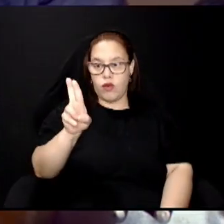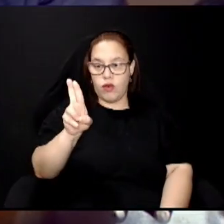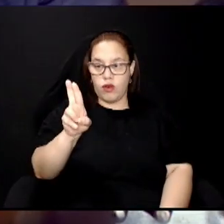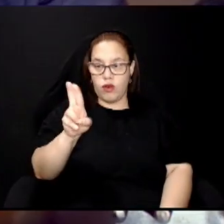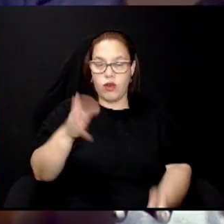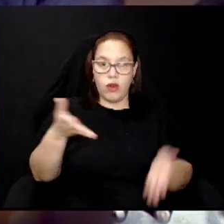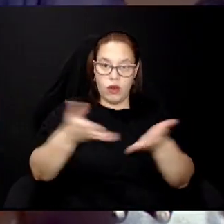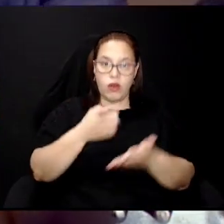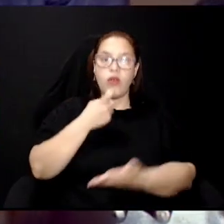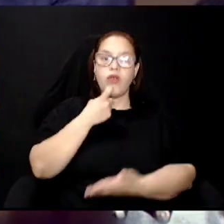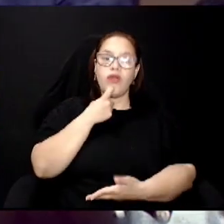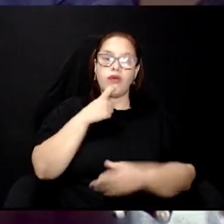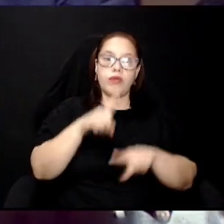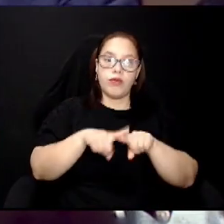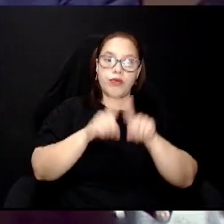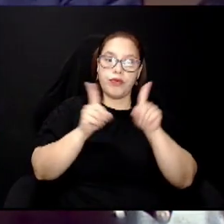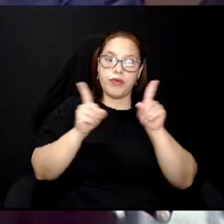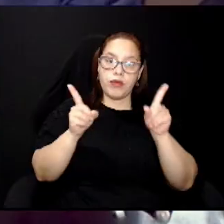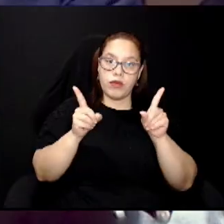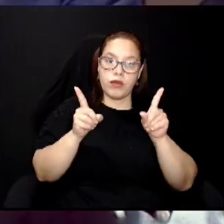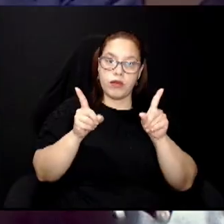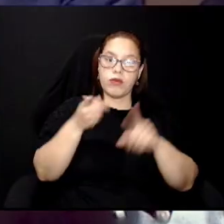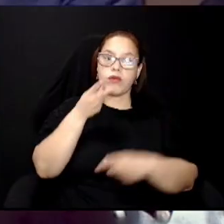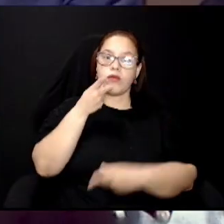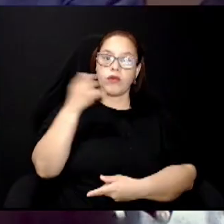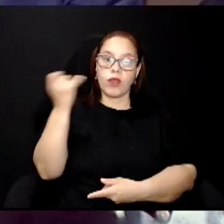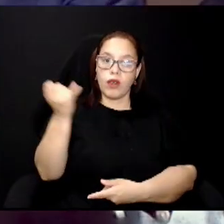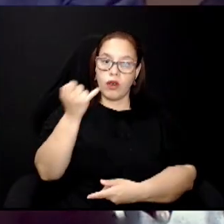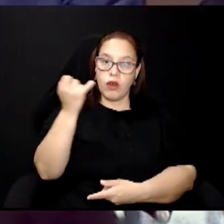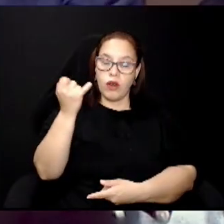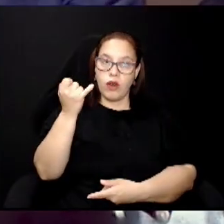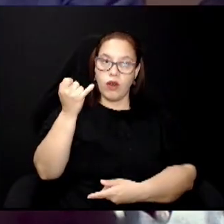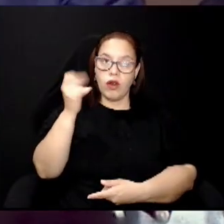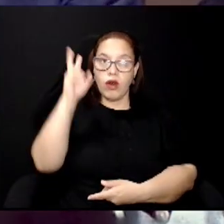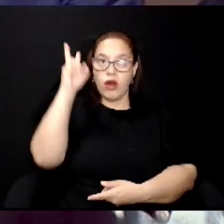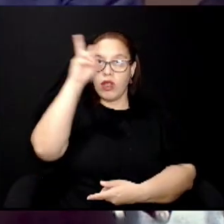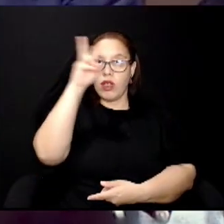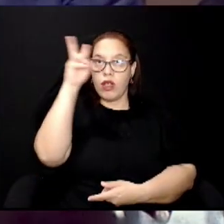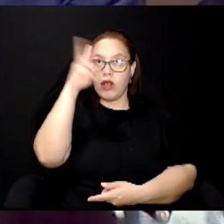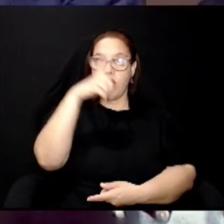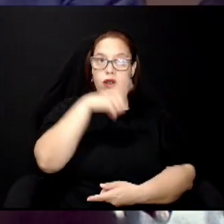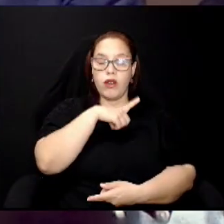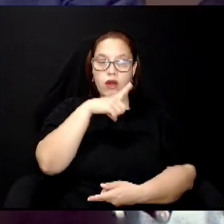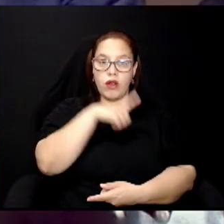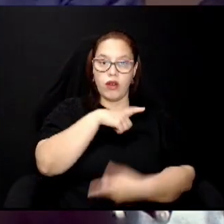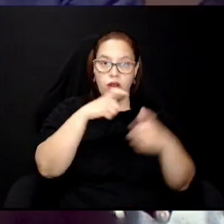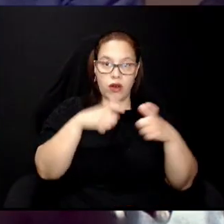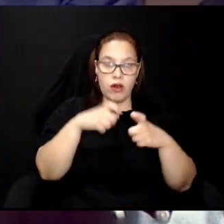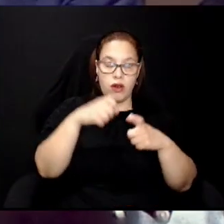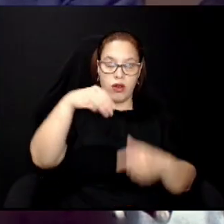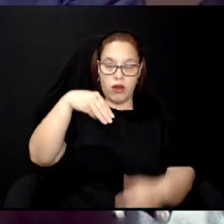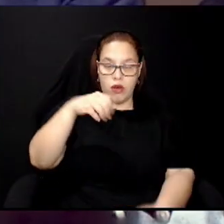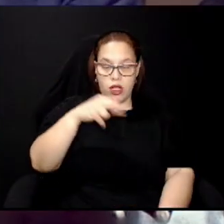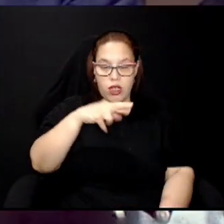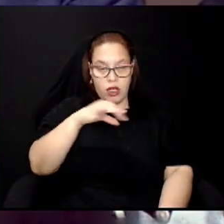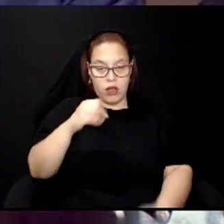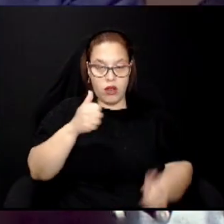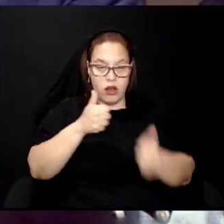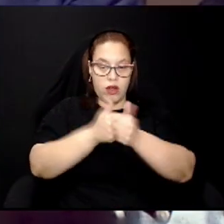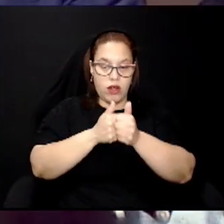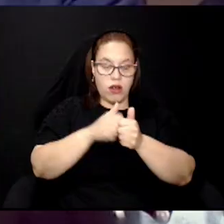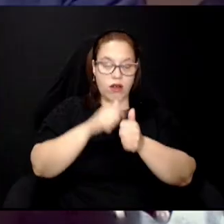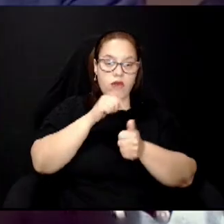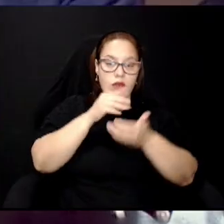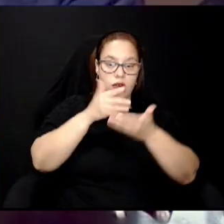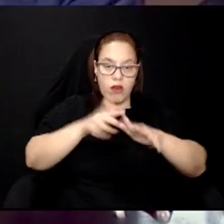Campinas, mas vale ressaltar que ele também tem uma unidade em Maceió, próximo à praia da